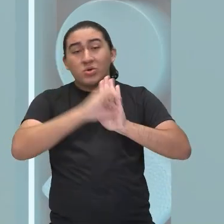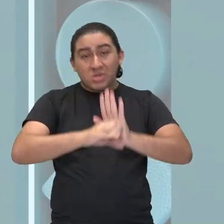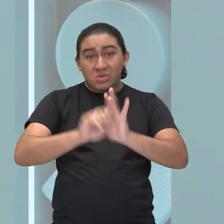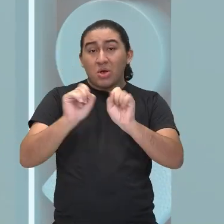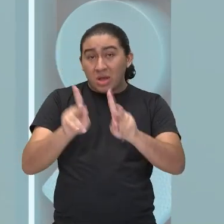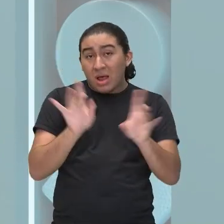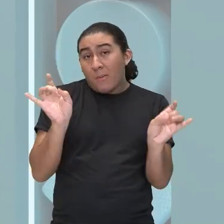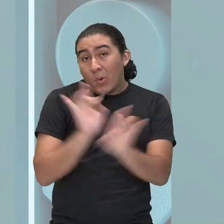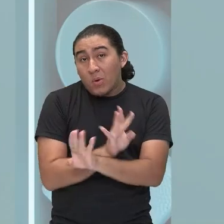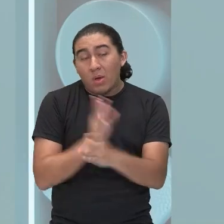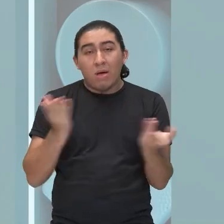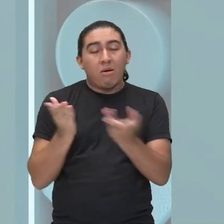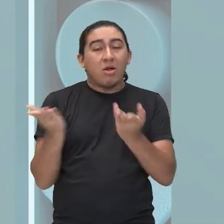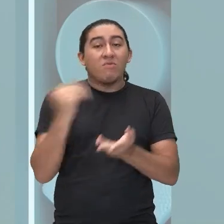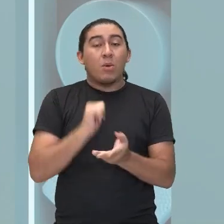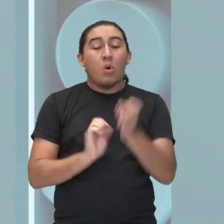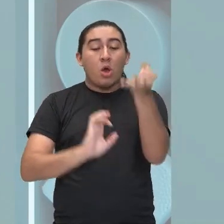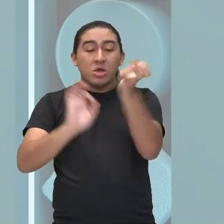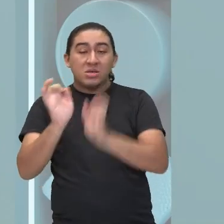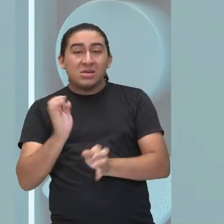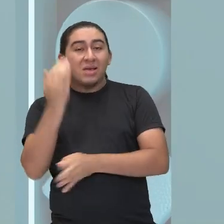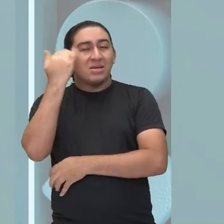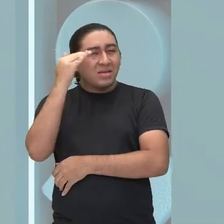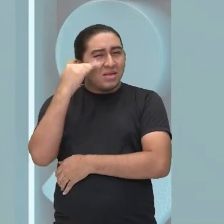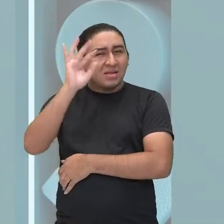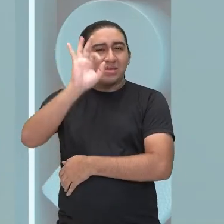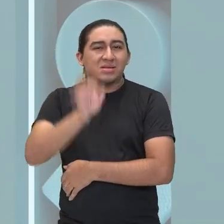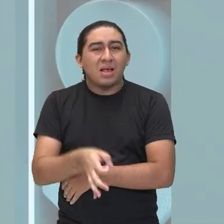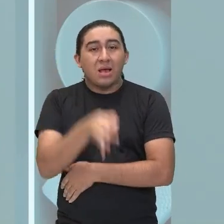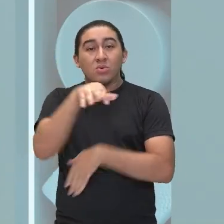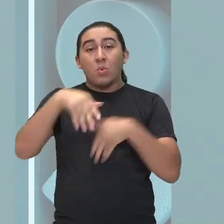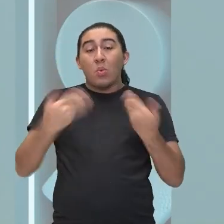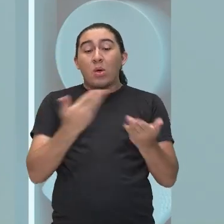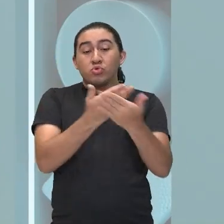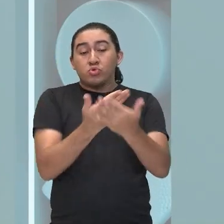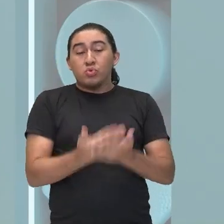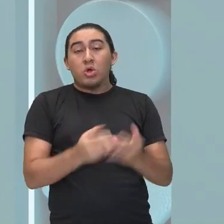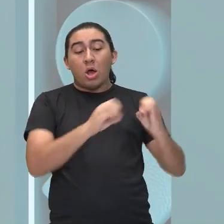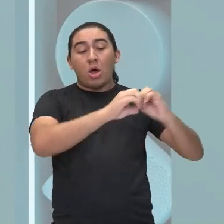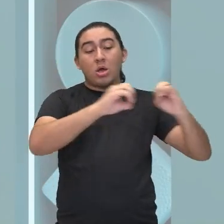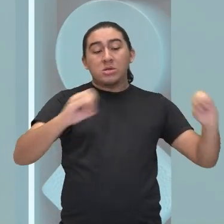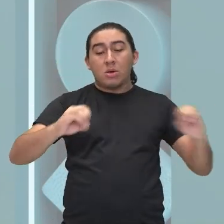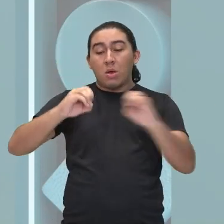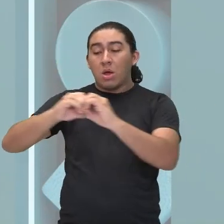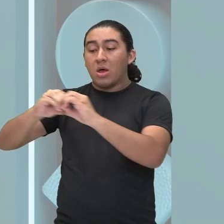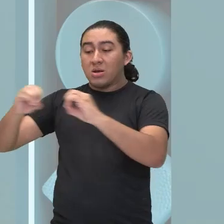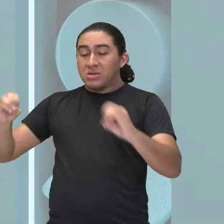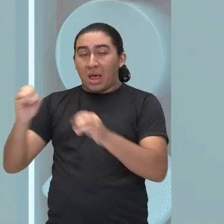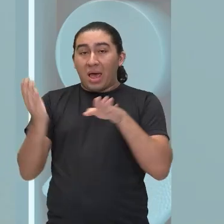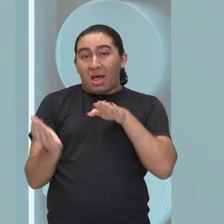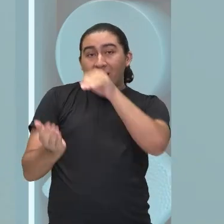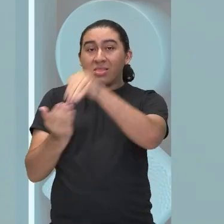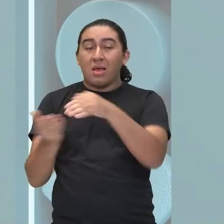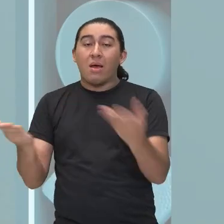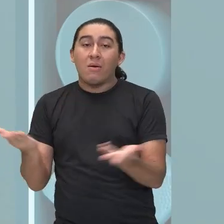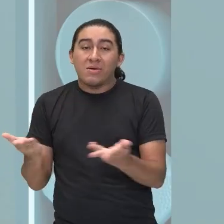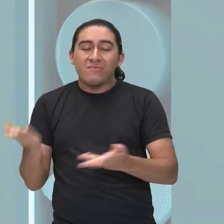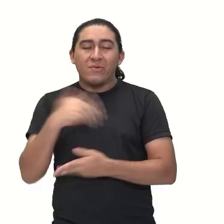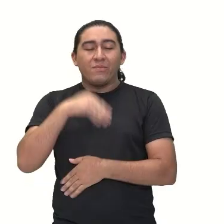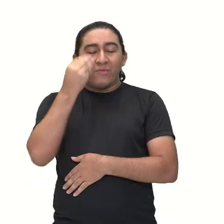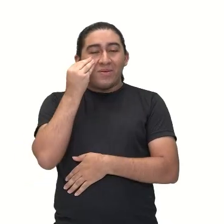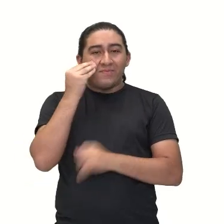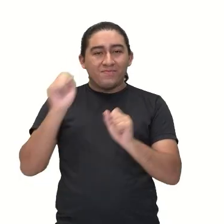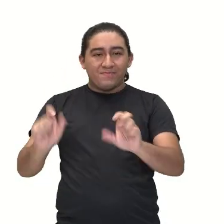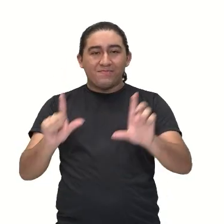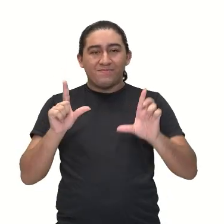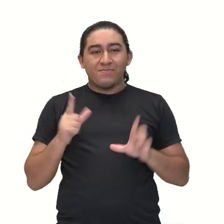vamos organizar a nossa compreensão sobre o estudo do período até este ponto aqui. Vamos lá, então, na nossa